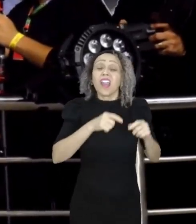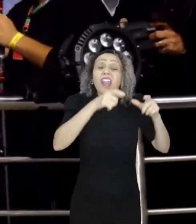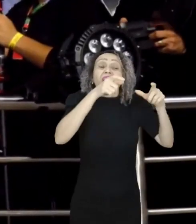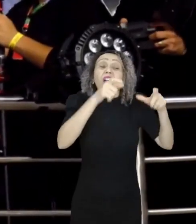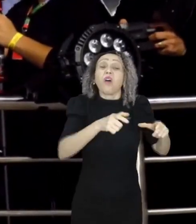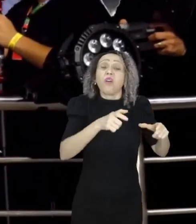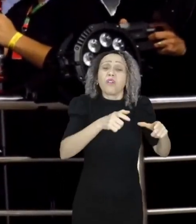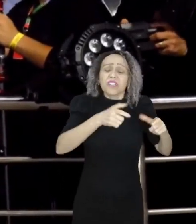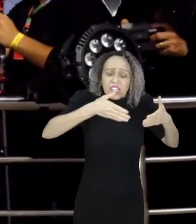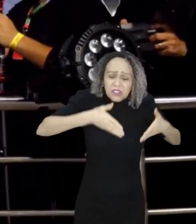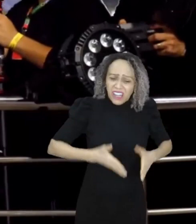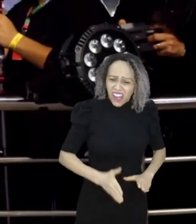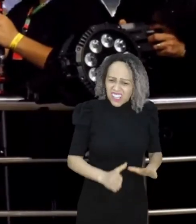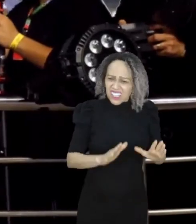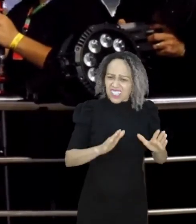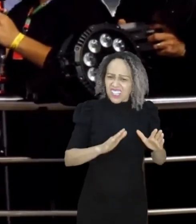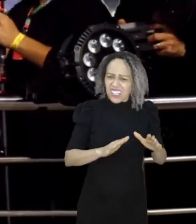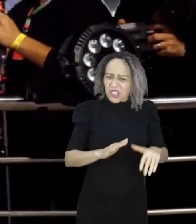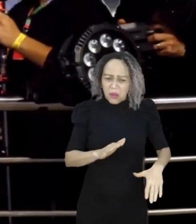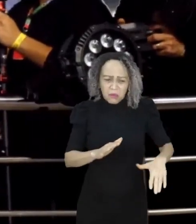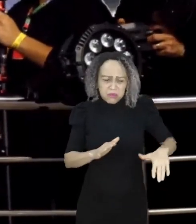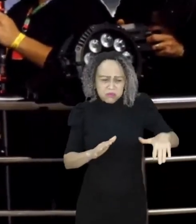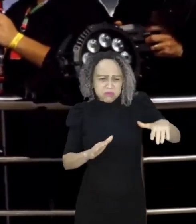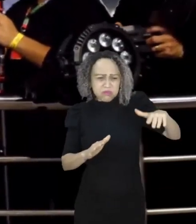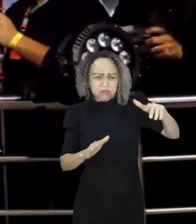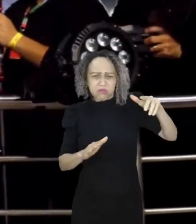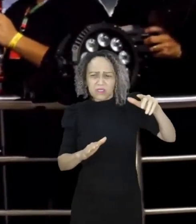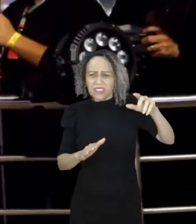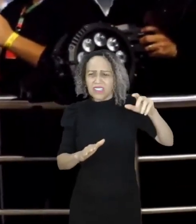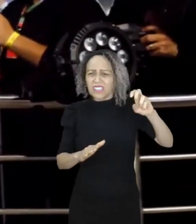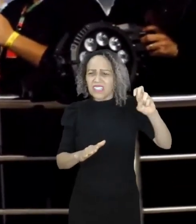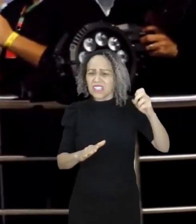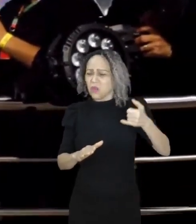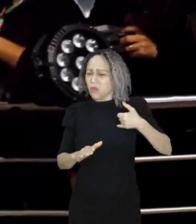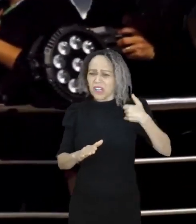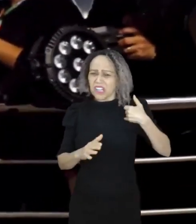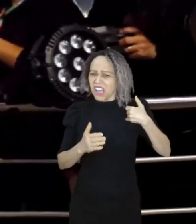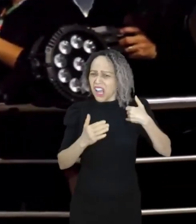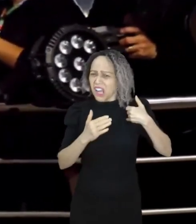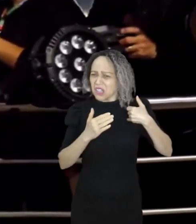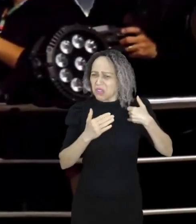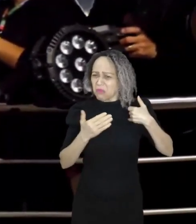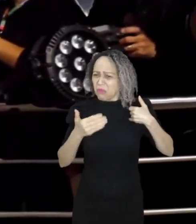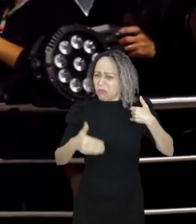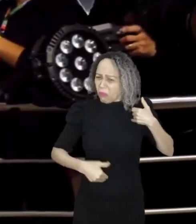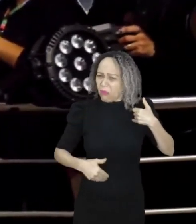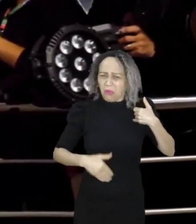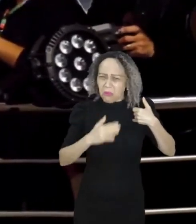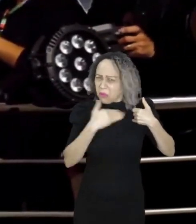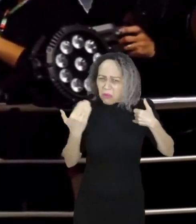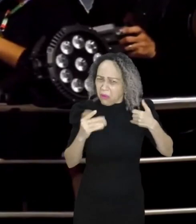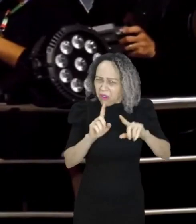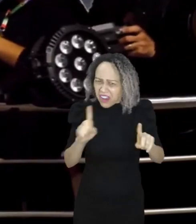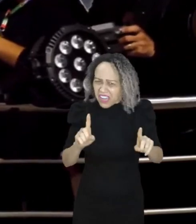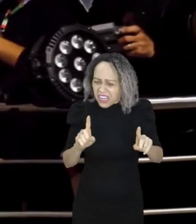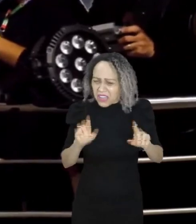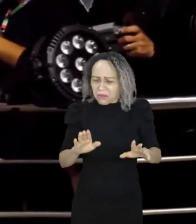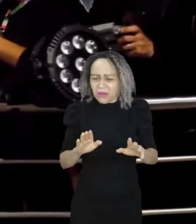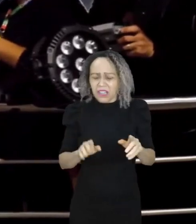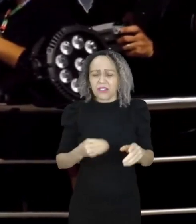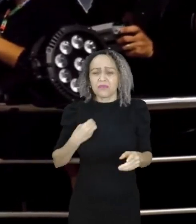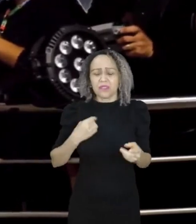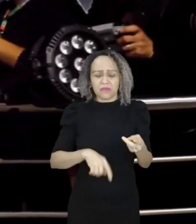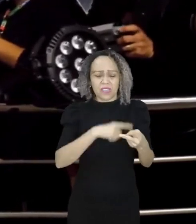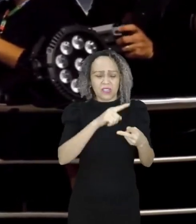não morrer de fome até completar 5 anos de idade, e viver, e ser presidente 2 vezes,